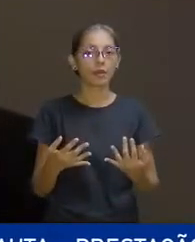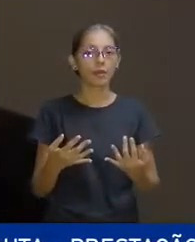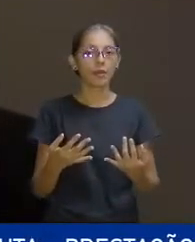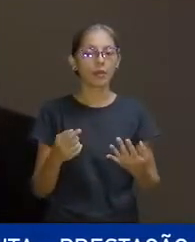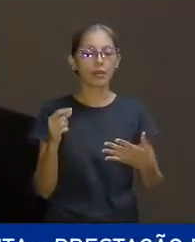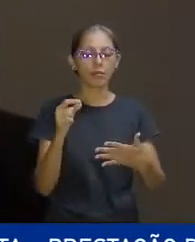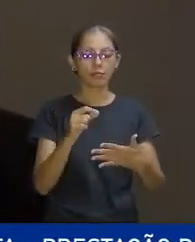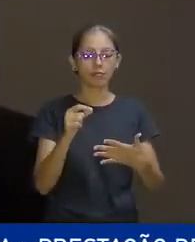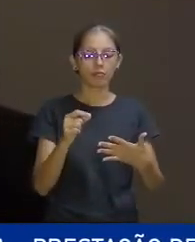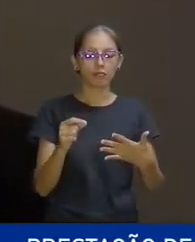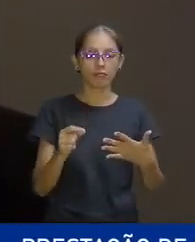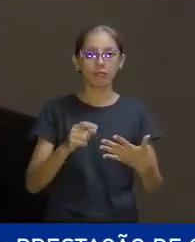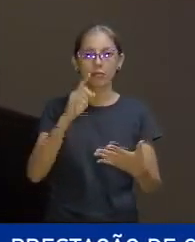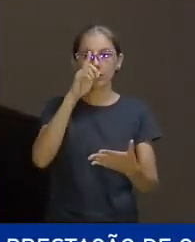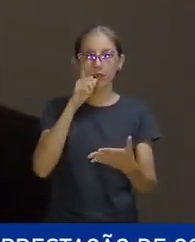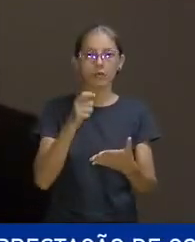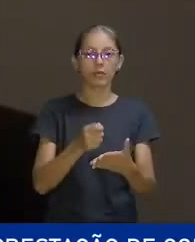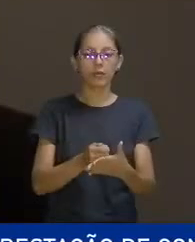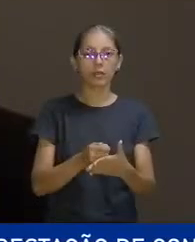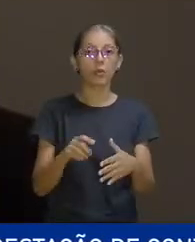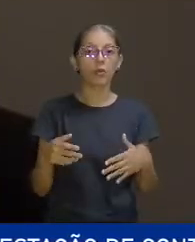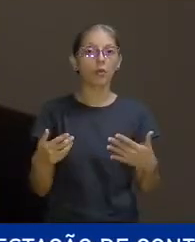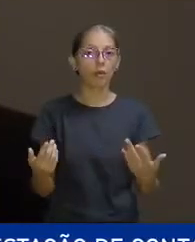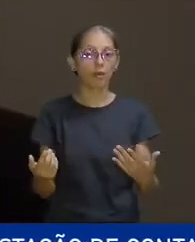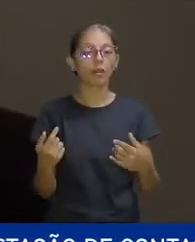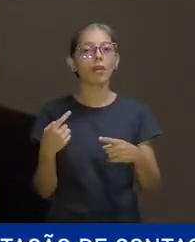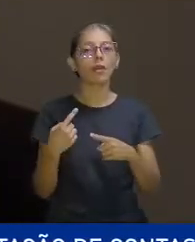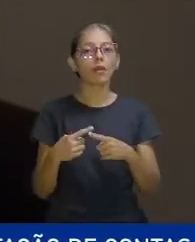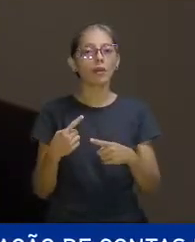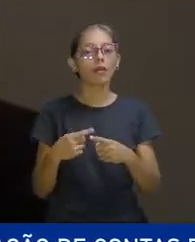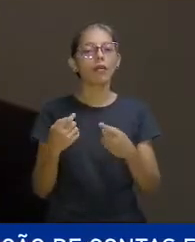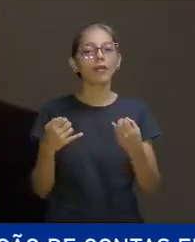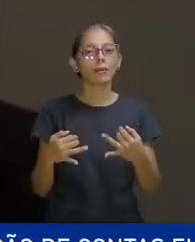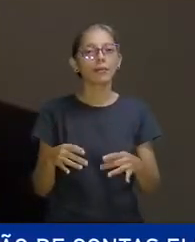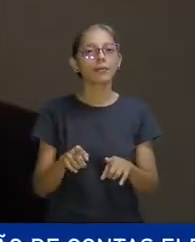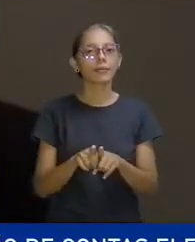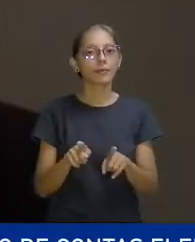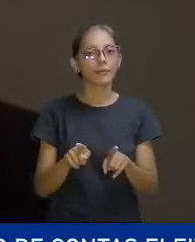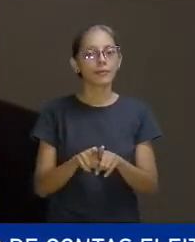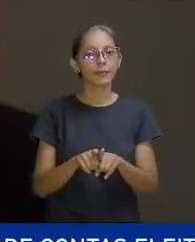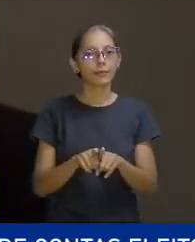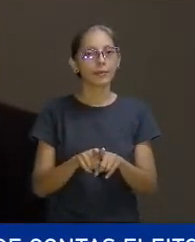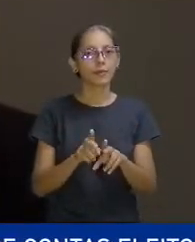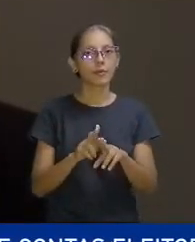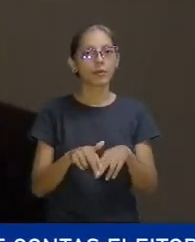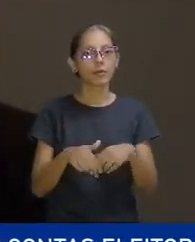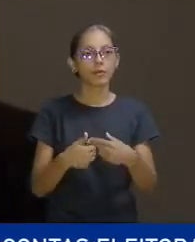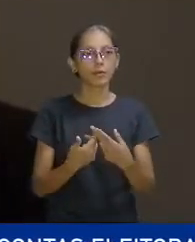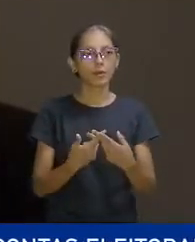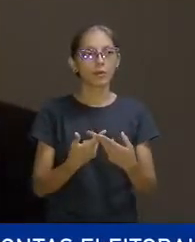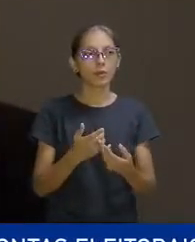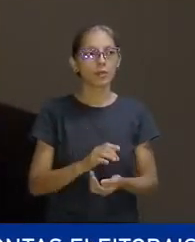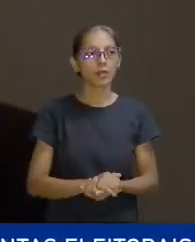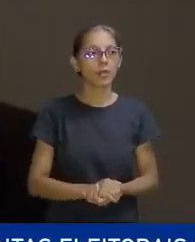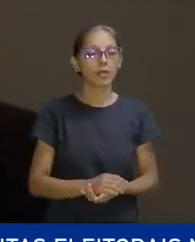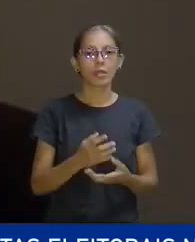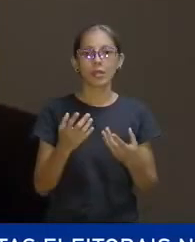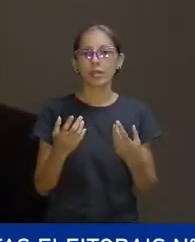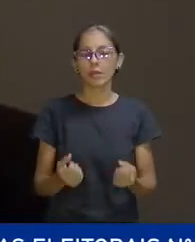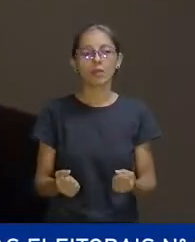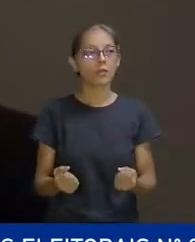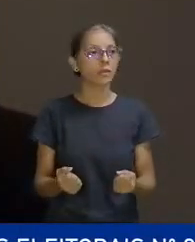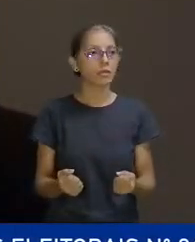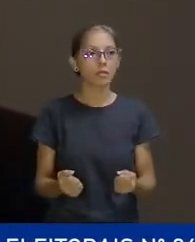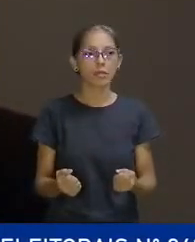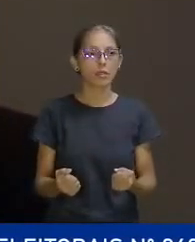pelos quais a decisão combatida afastou o acordo trazido como paradigma. Portanto, não merece acolhida o argumento de que